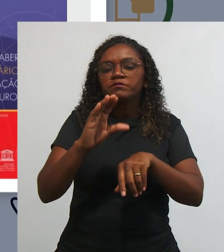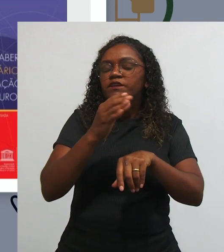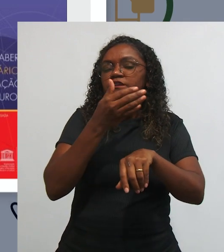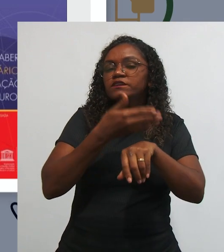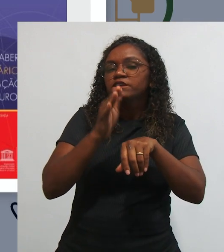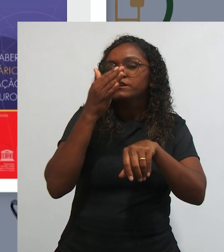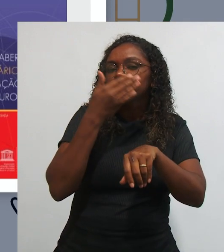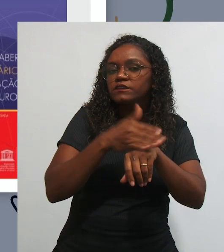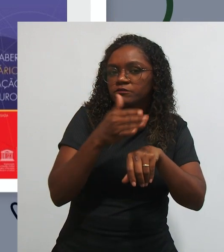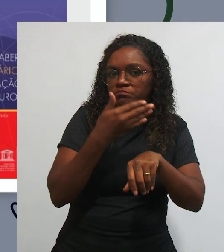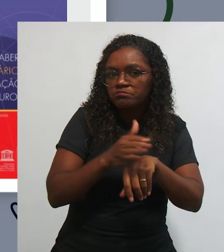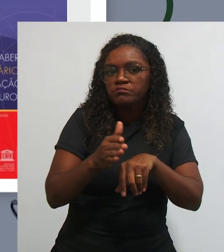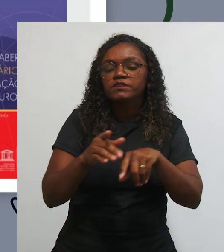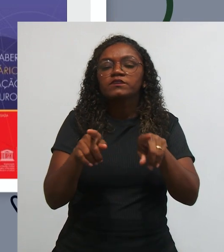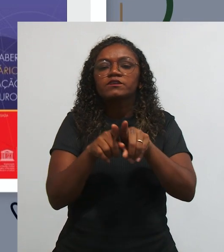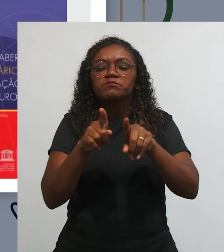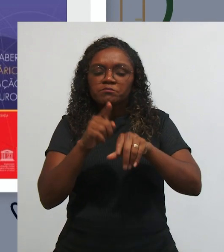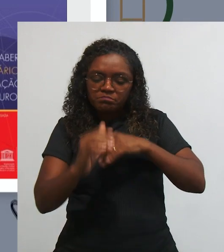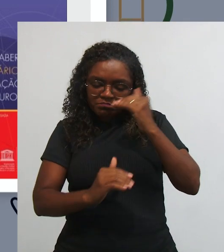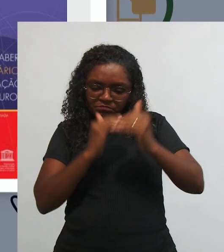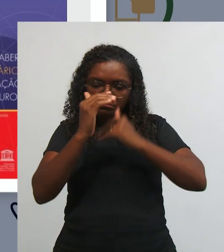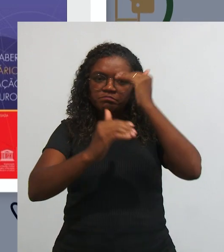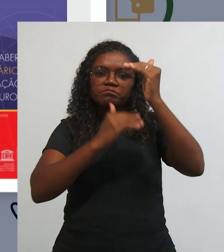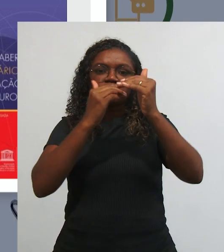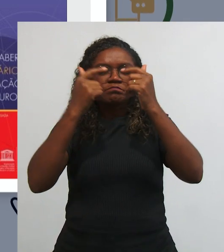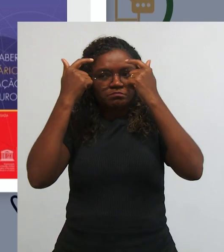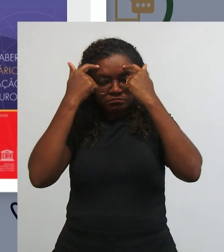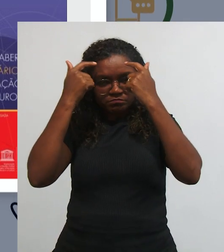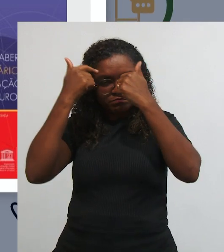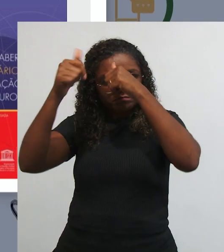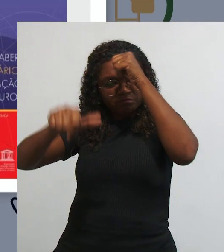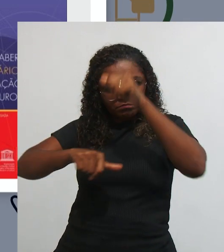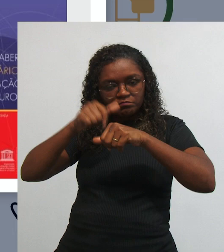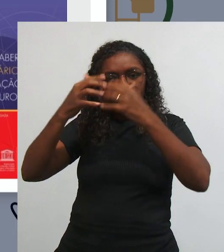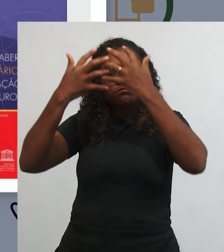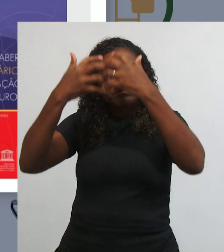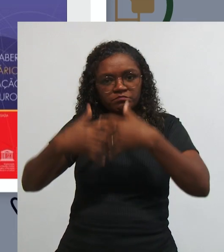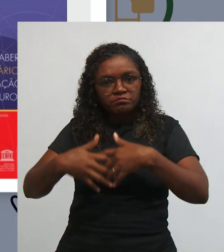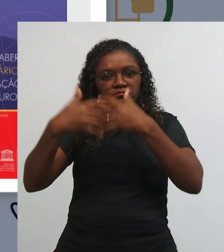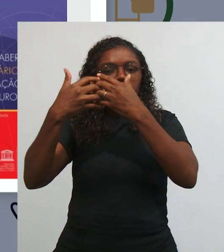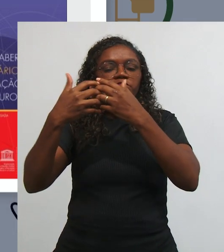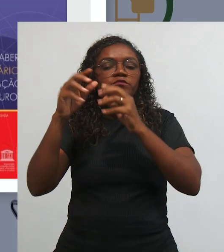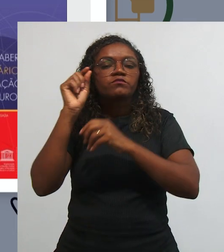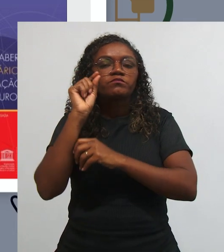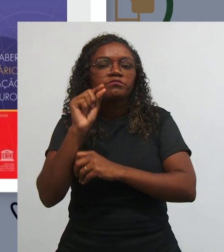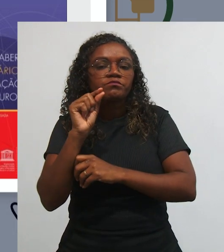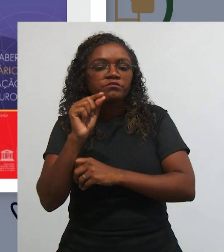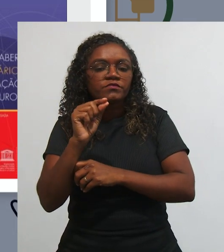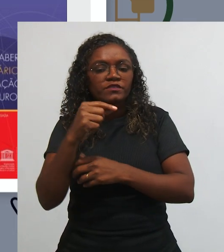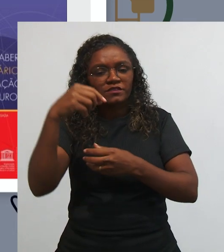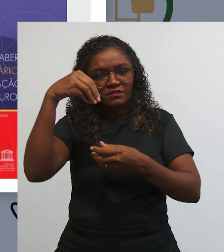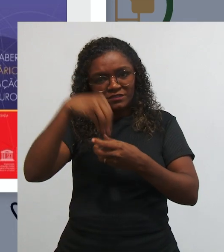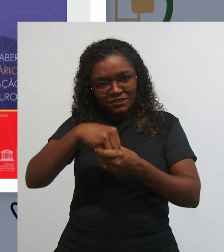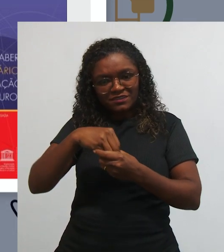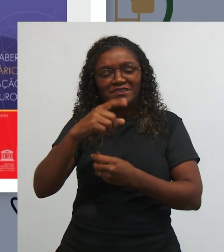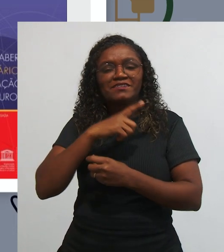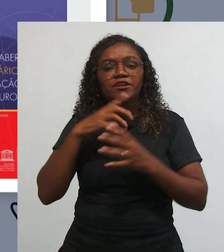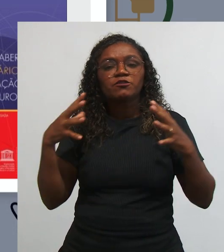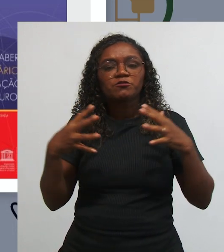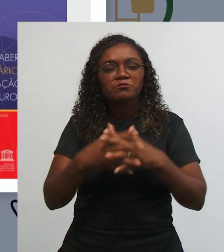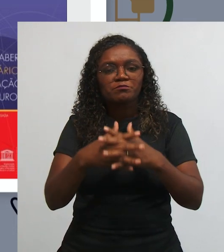construir conhecimento, fazer uma reforma do pensamento e uma reforma das instituições se dá nesse plano